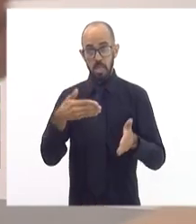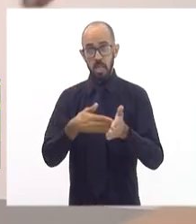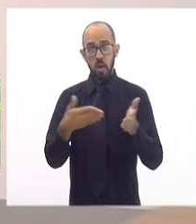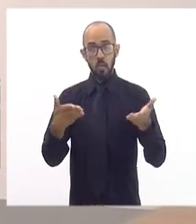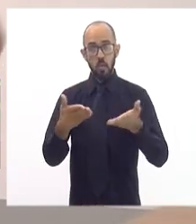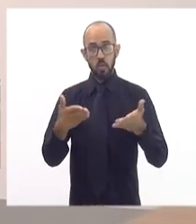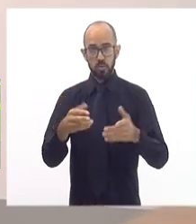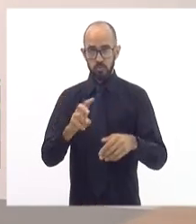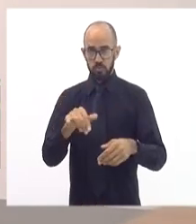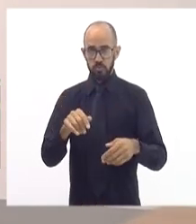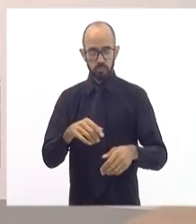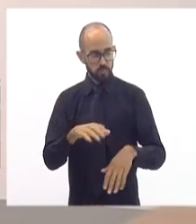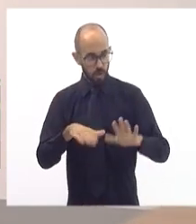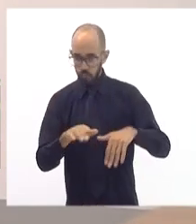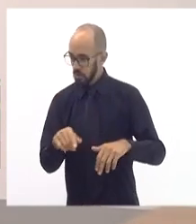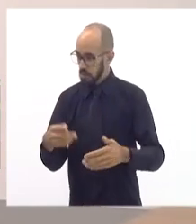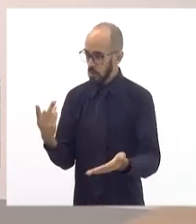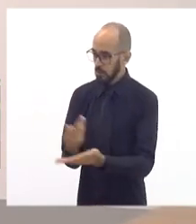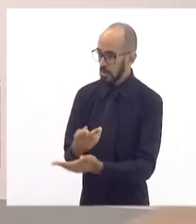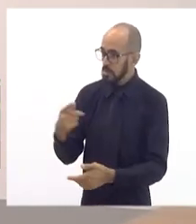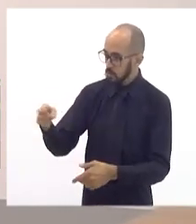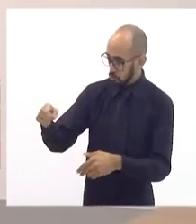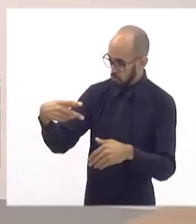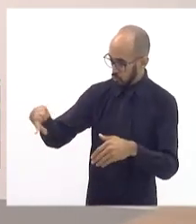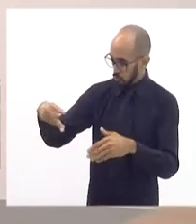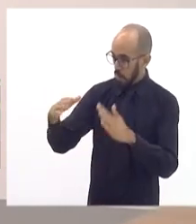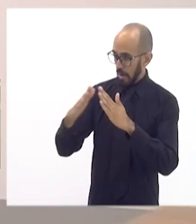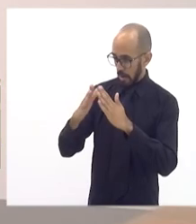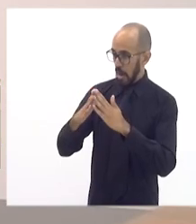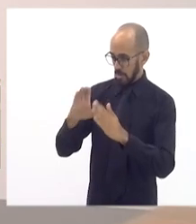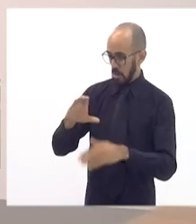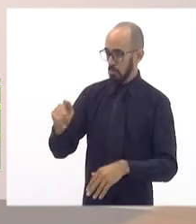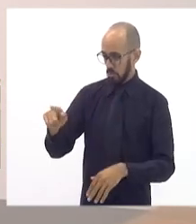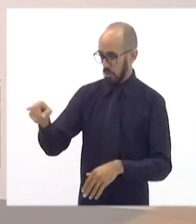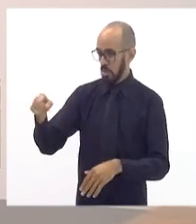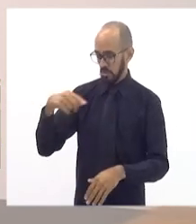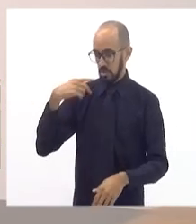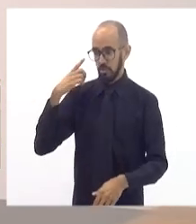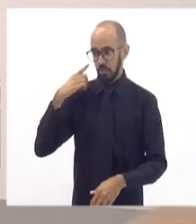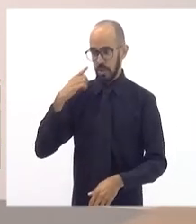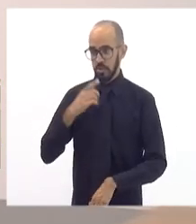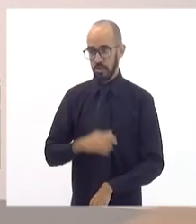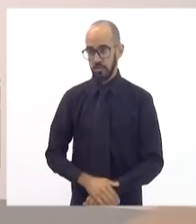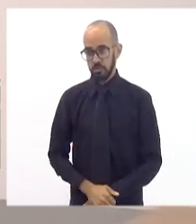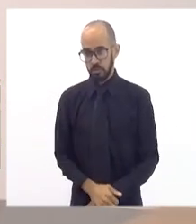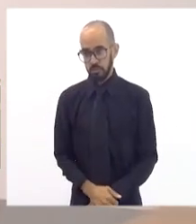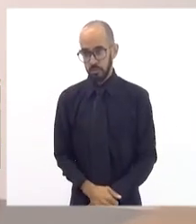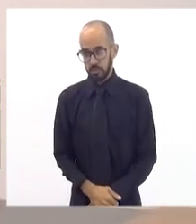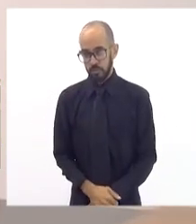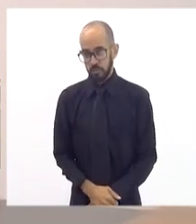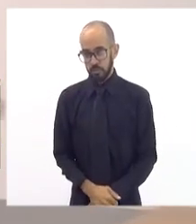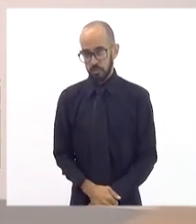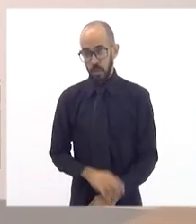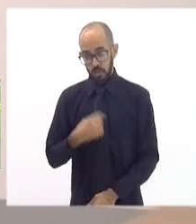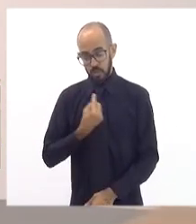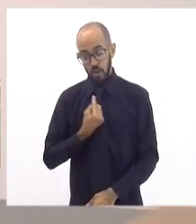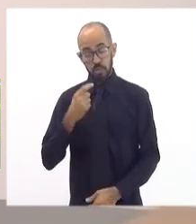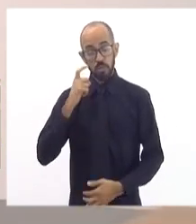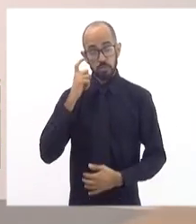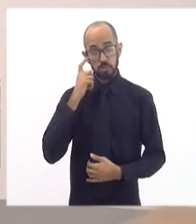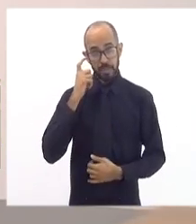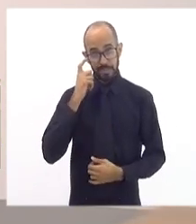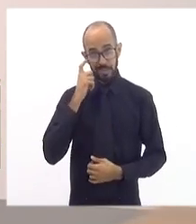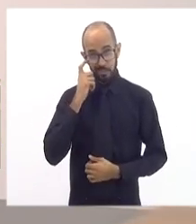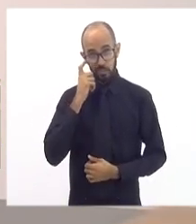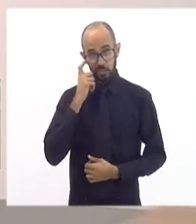arriscado chegar na sua casa sabe deputada E aí a gente fica pensando conforme o